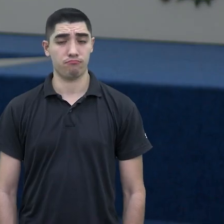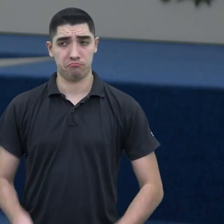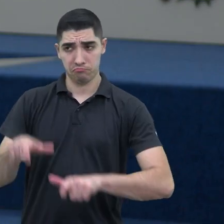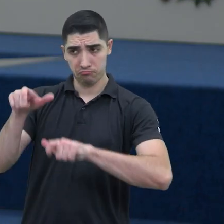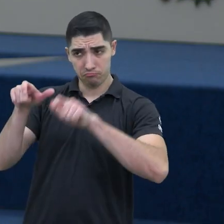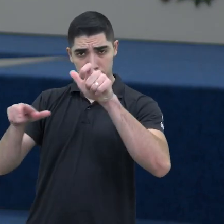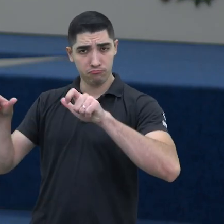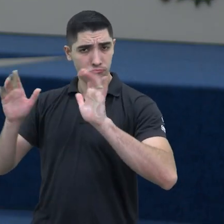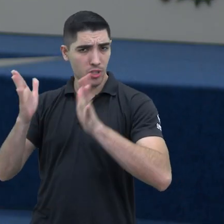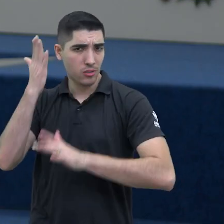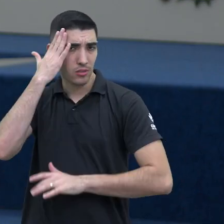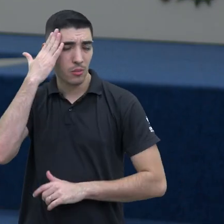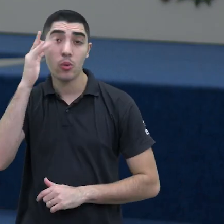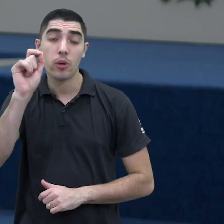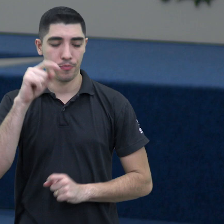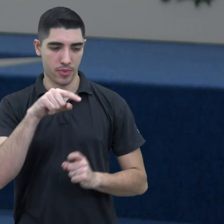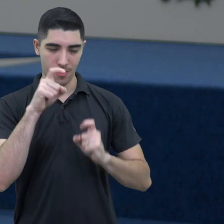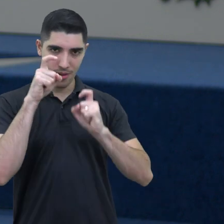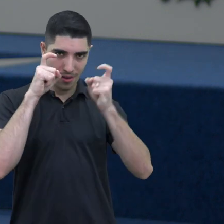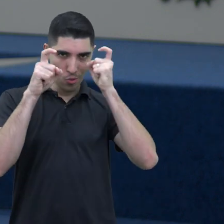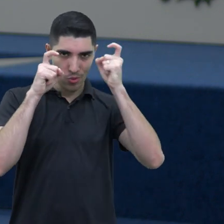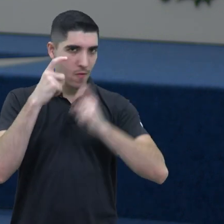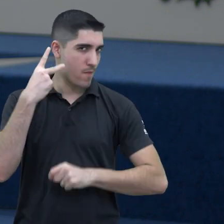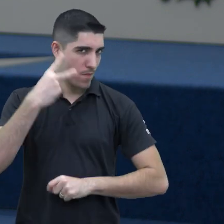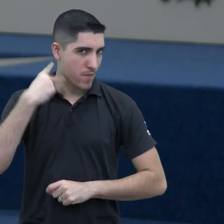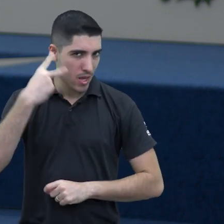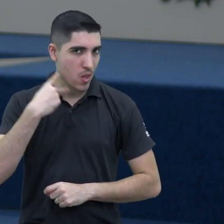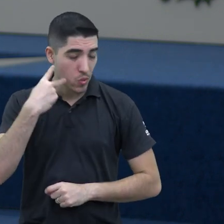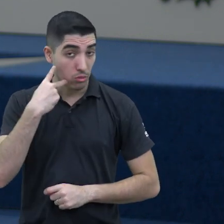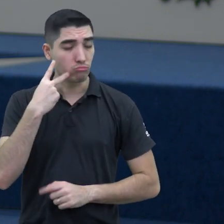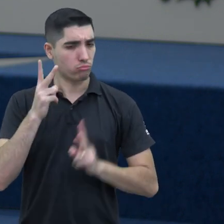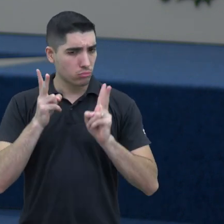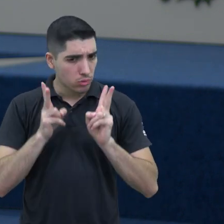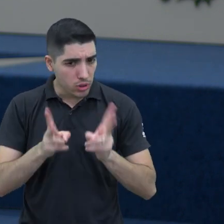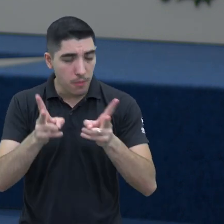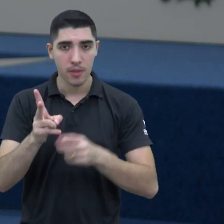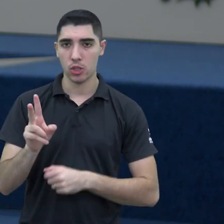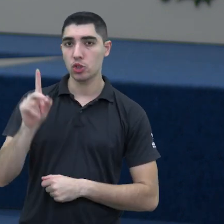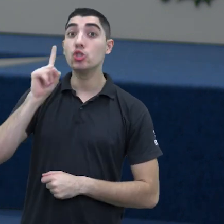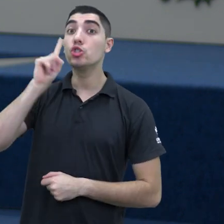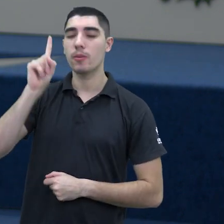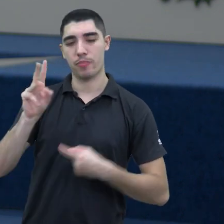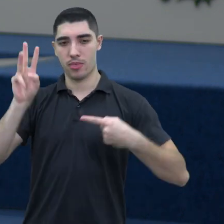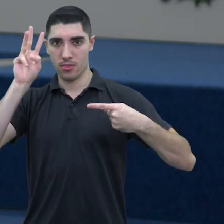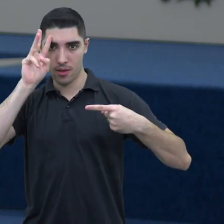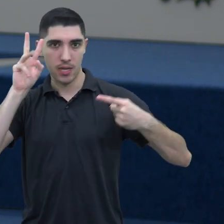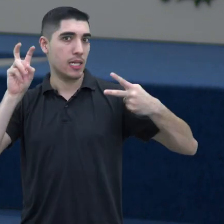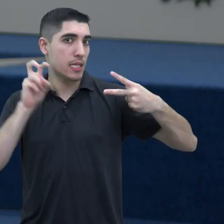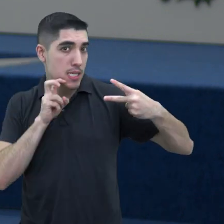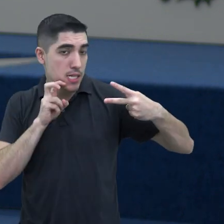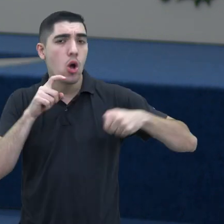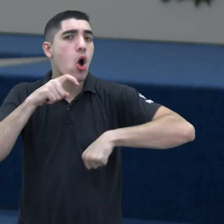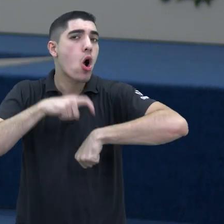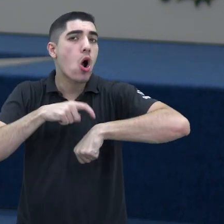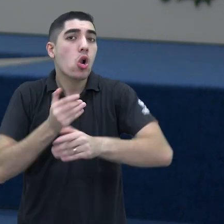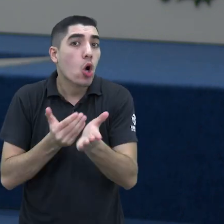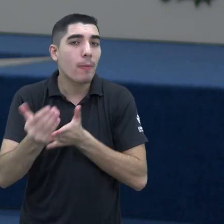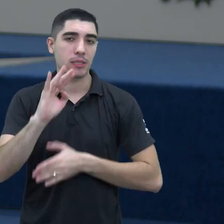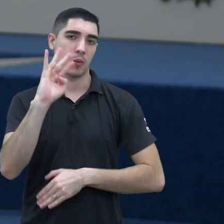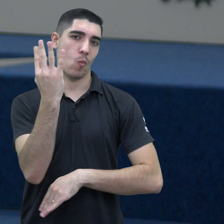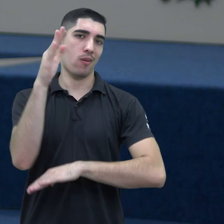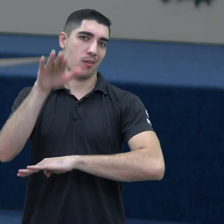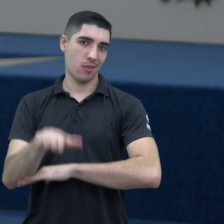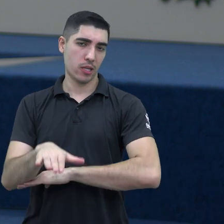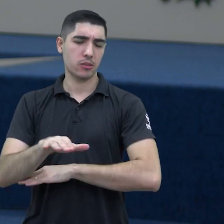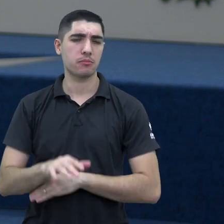Todo mundo já sabe que as sessões ordinárias aqui na Câmara são realizadas todas as terças e quintas, a partir das